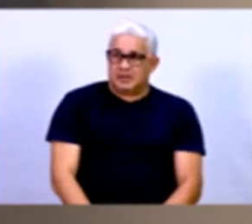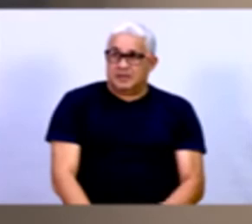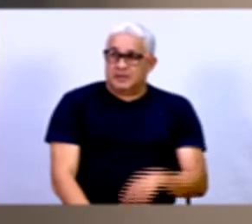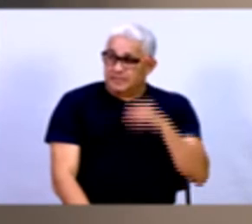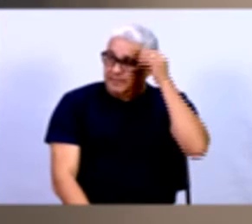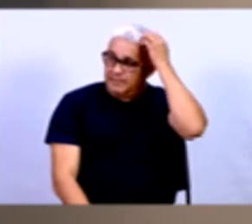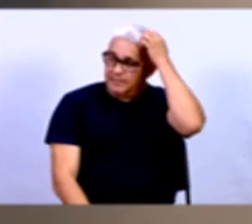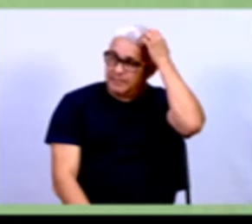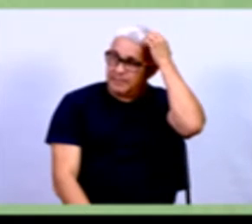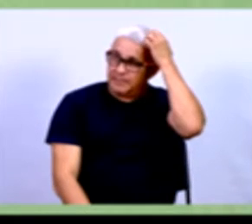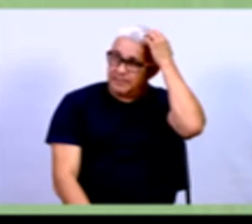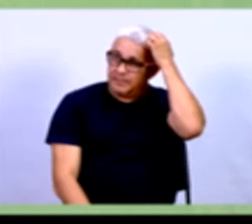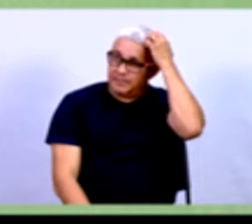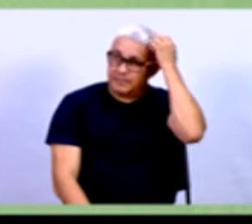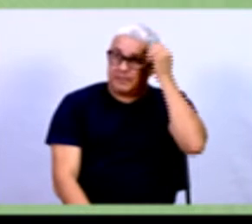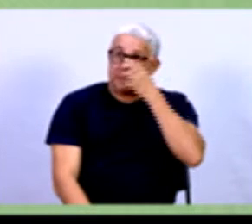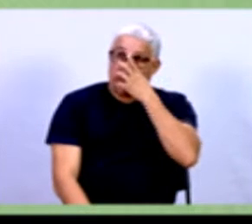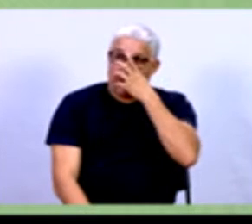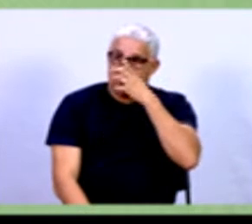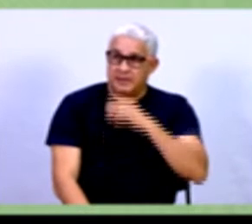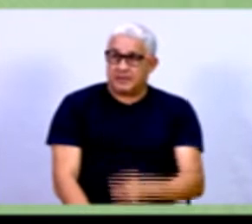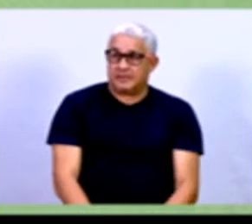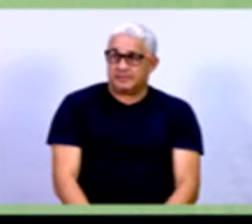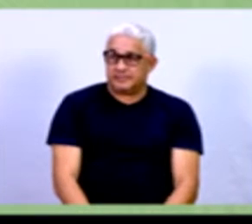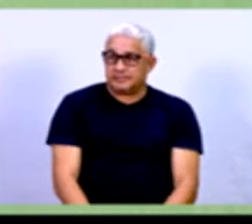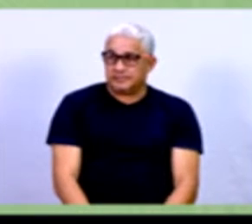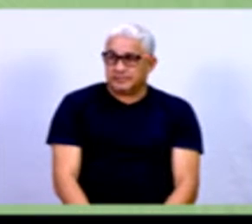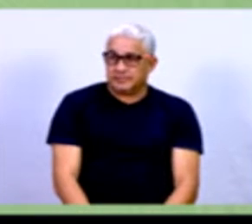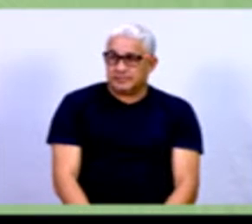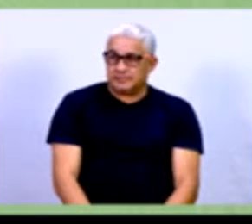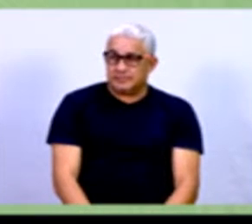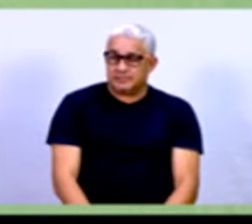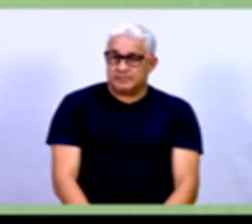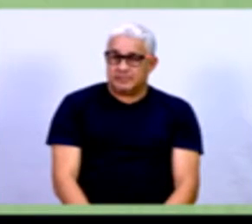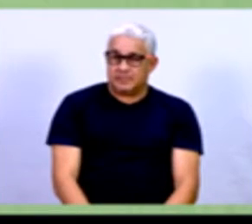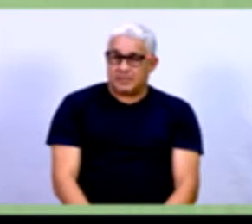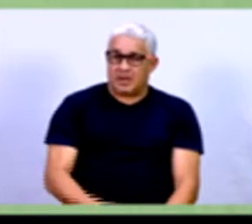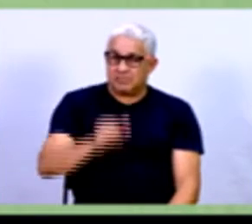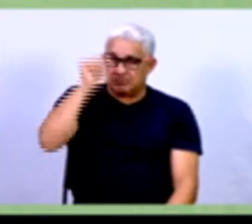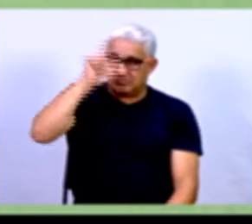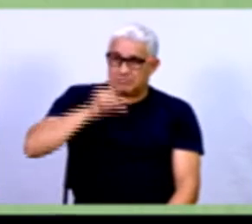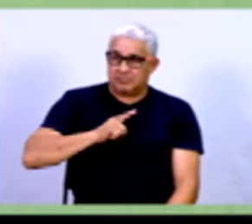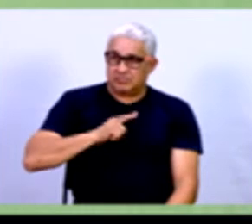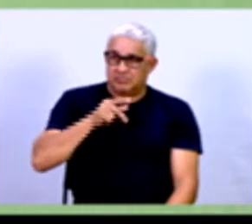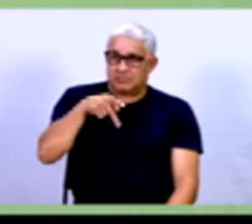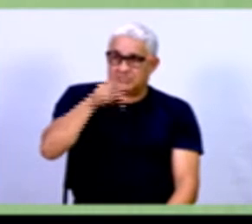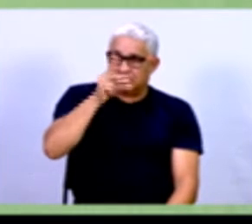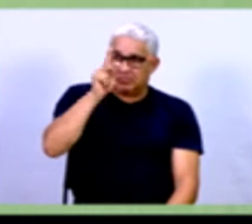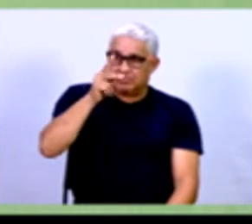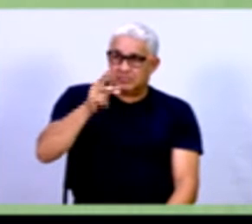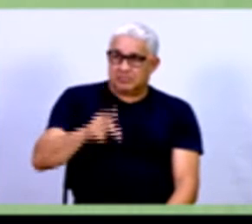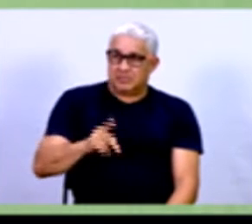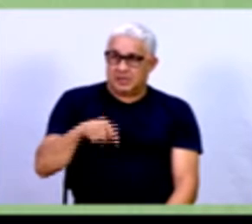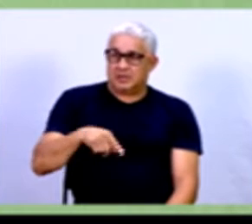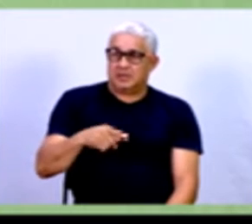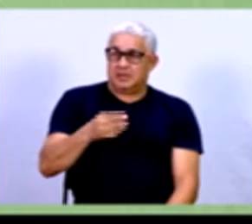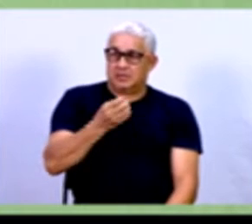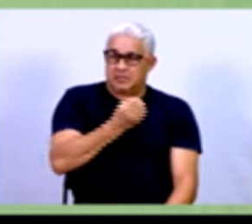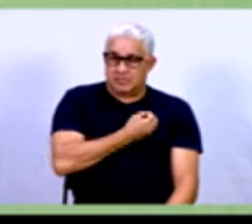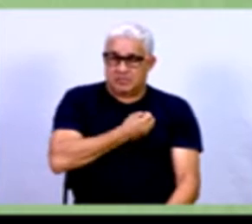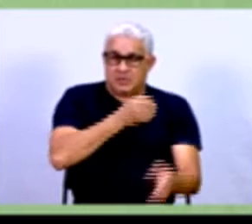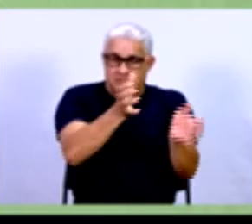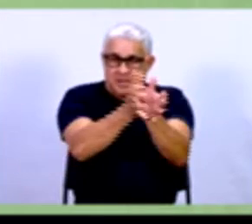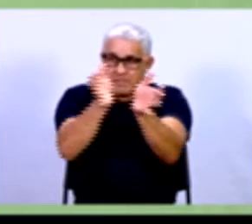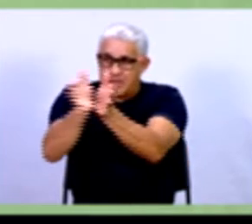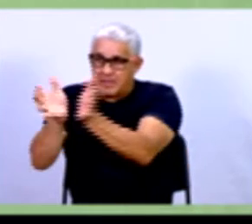tá? Aqui, ó. O número de classes é igual à raiz quadrada de n, que n significa número de observações